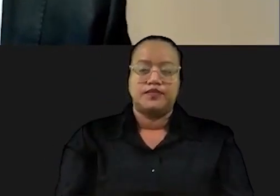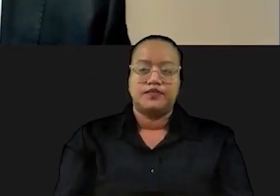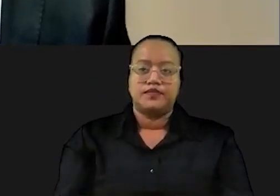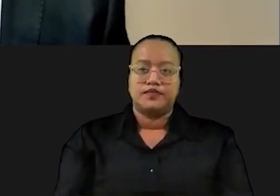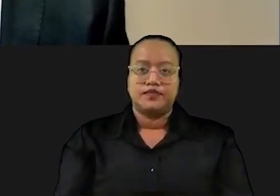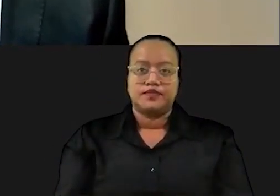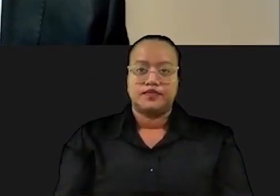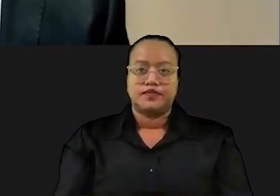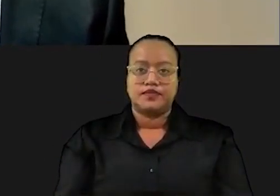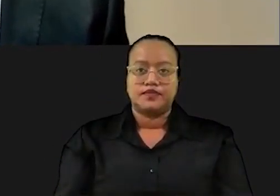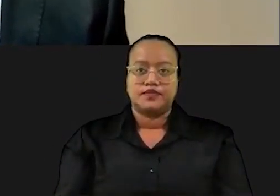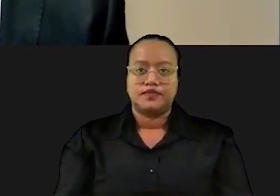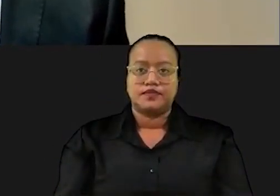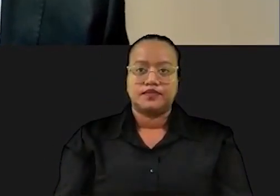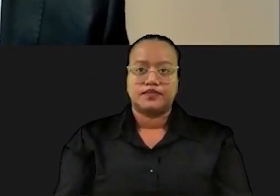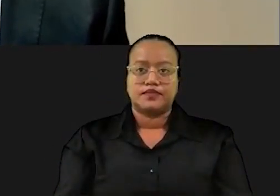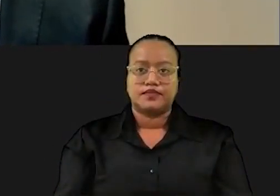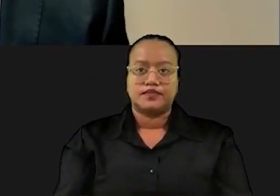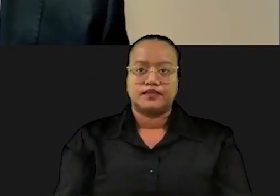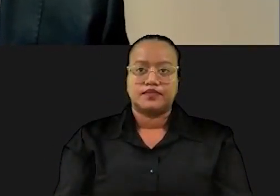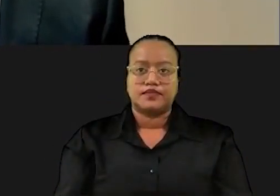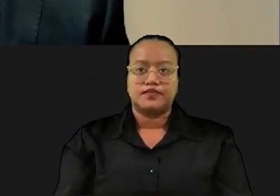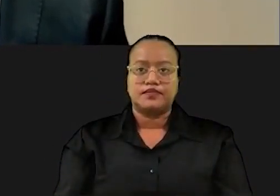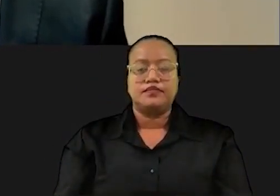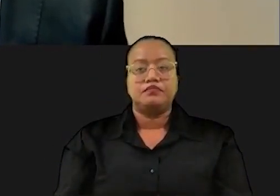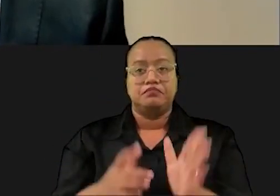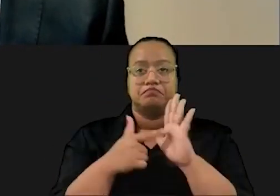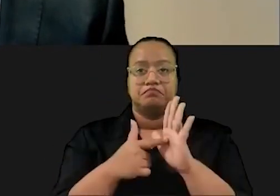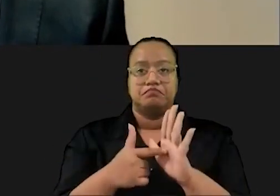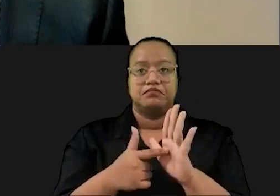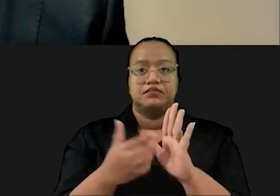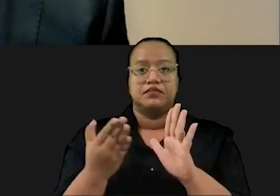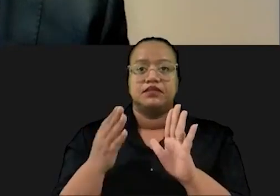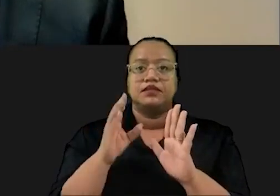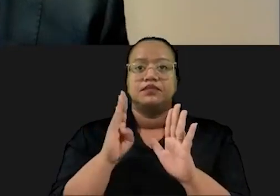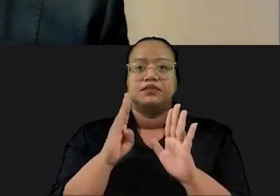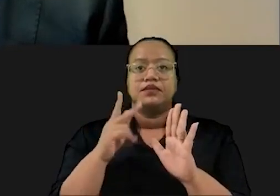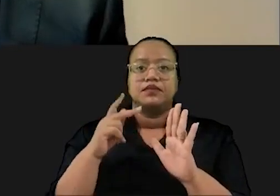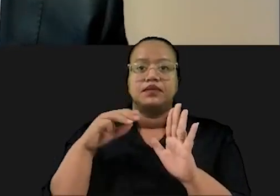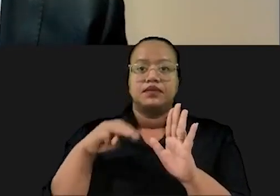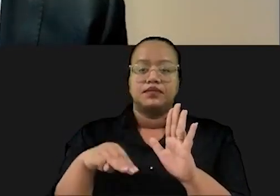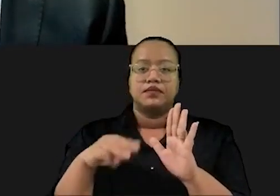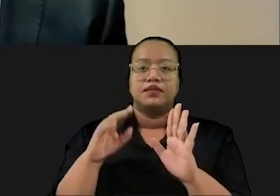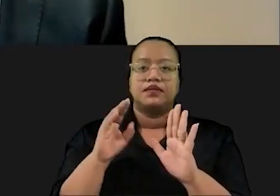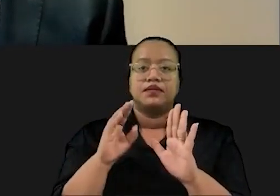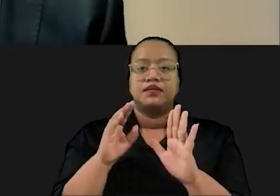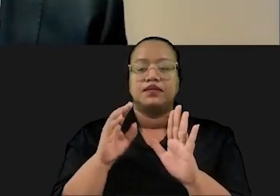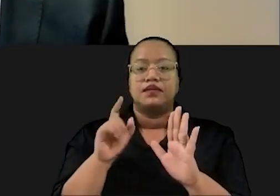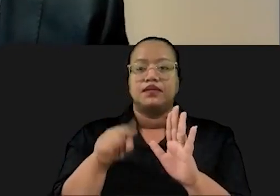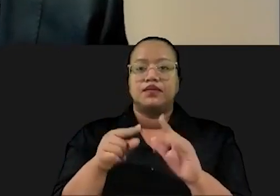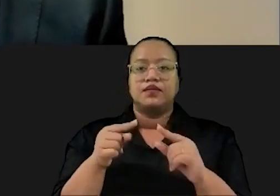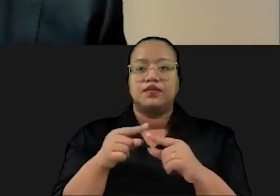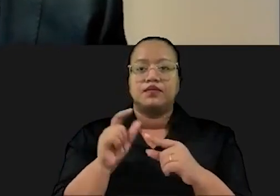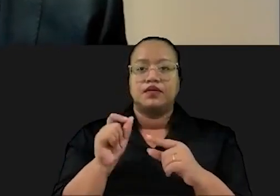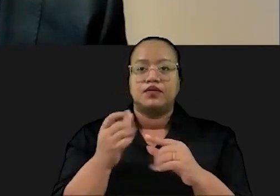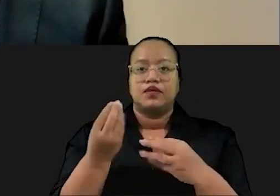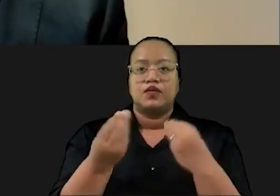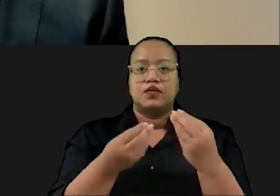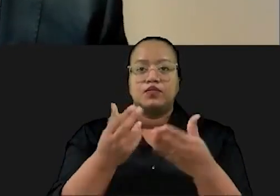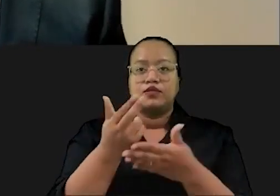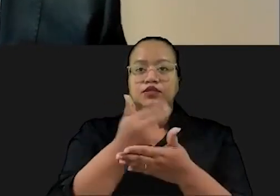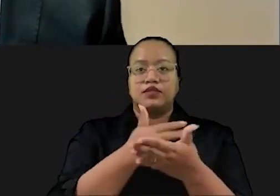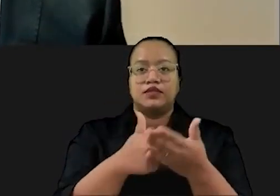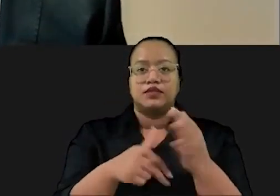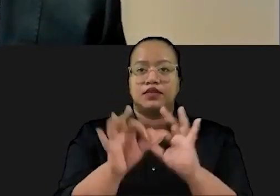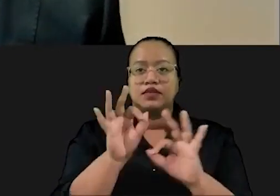Isto aqui, e aqui BPMN é a notação, a forma de desenhar esses fluxos, né? É a linguagem própria